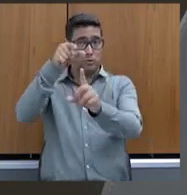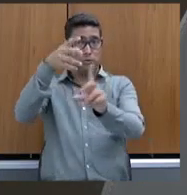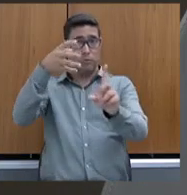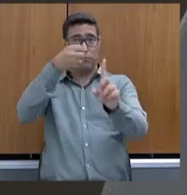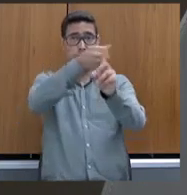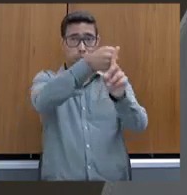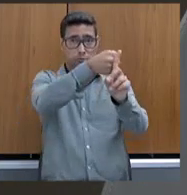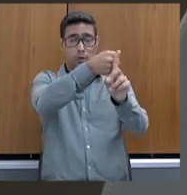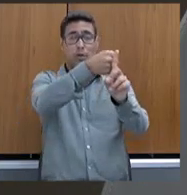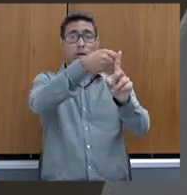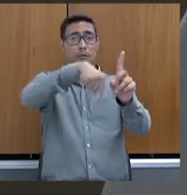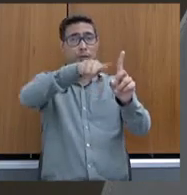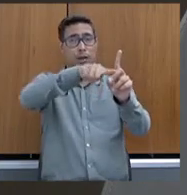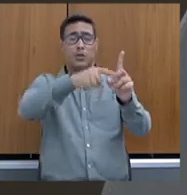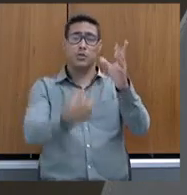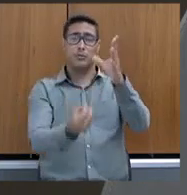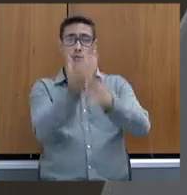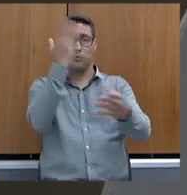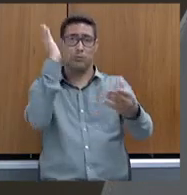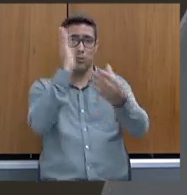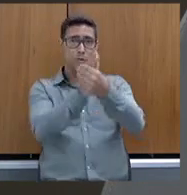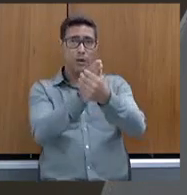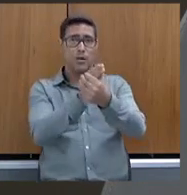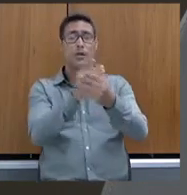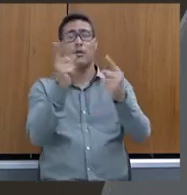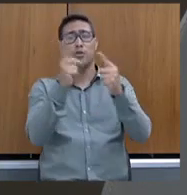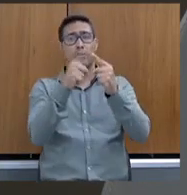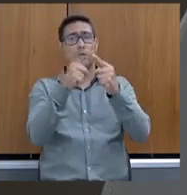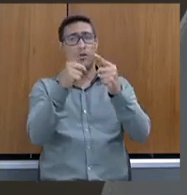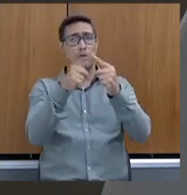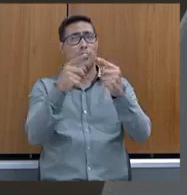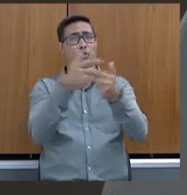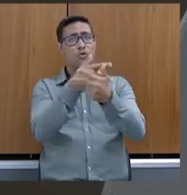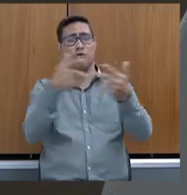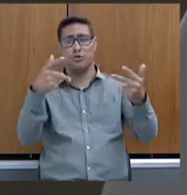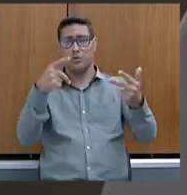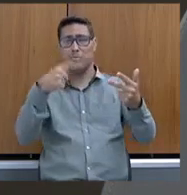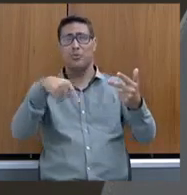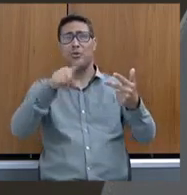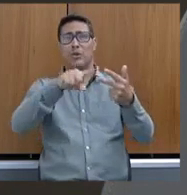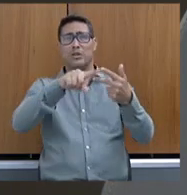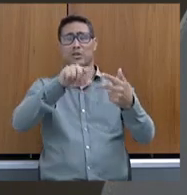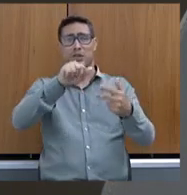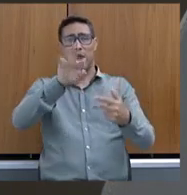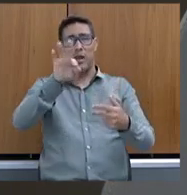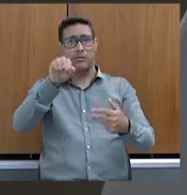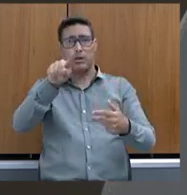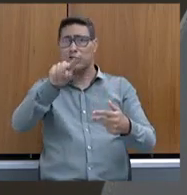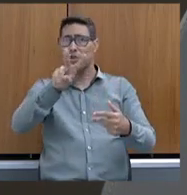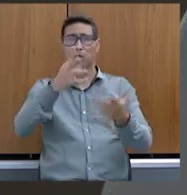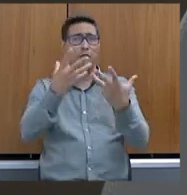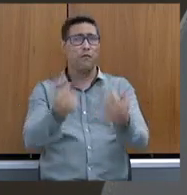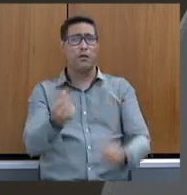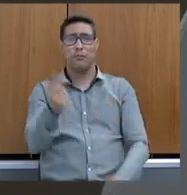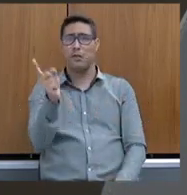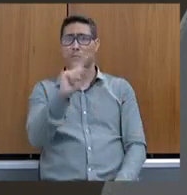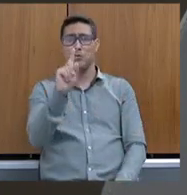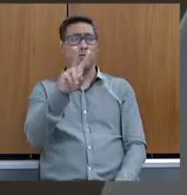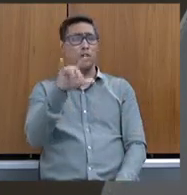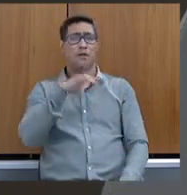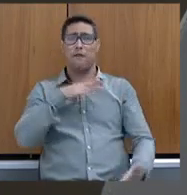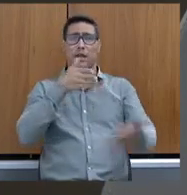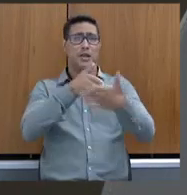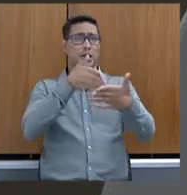que a gente possa abrir processos contra esse tipo de atitude esse tipo de ato que a gente não vai permitir e não vão nos interromper